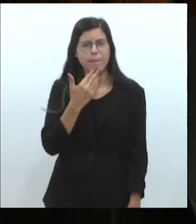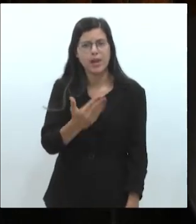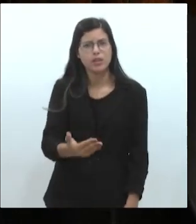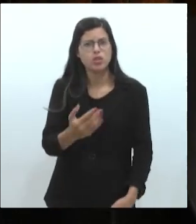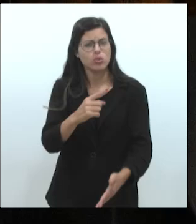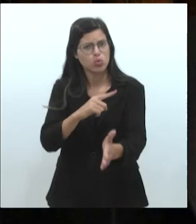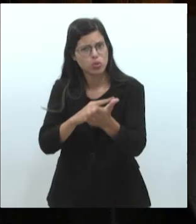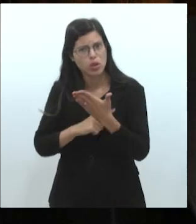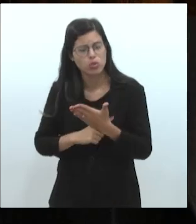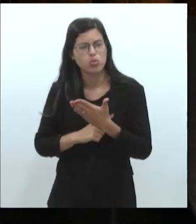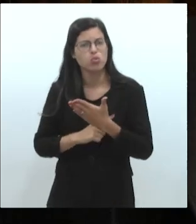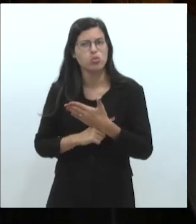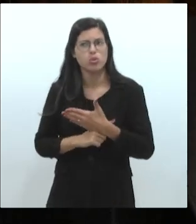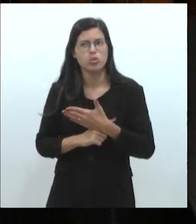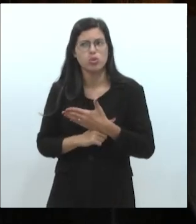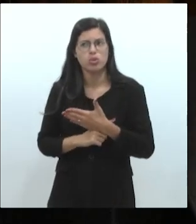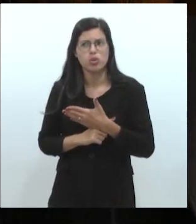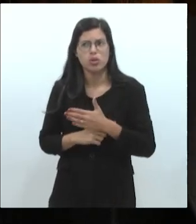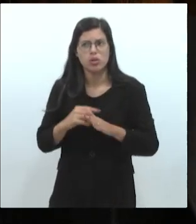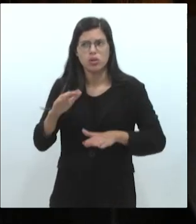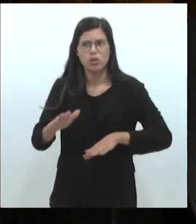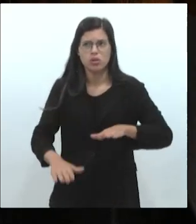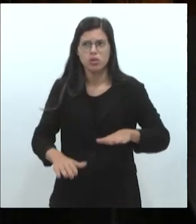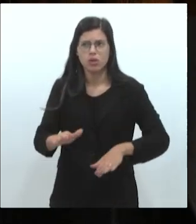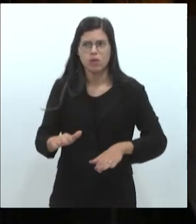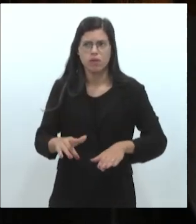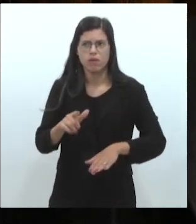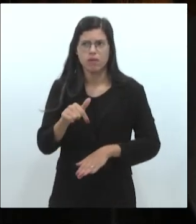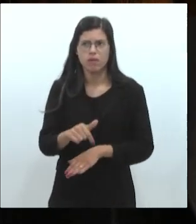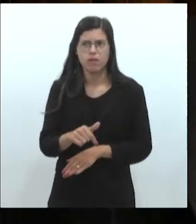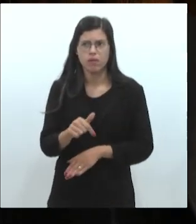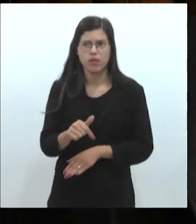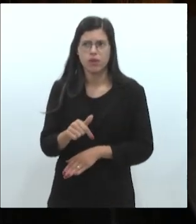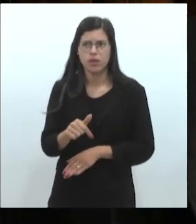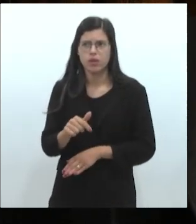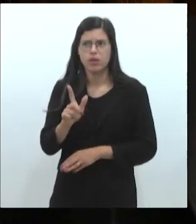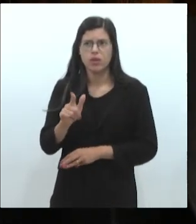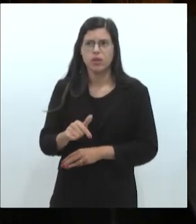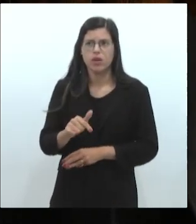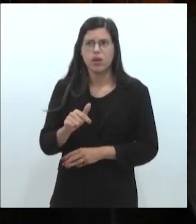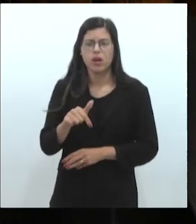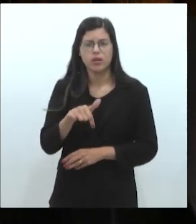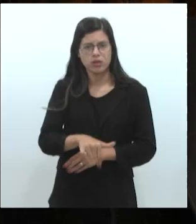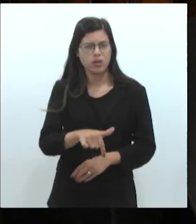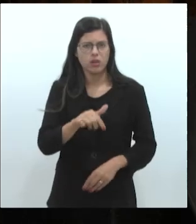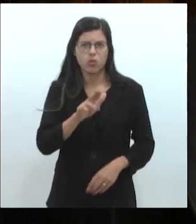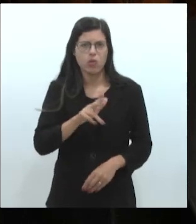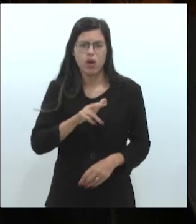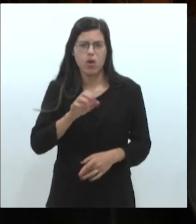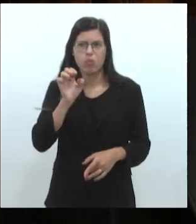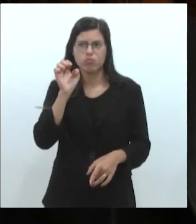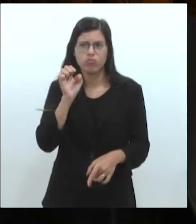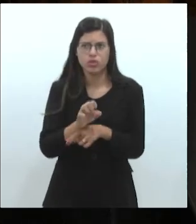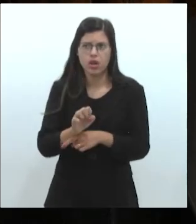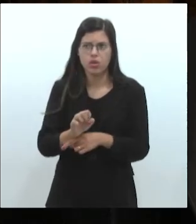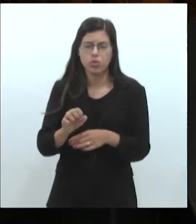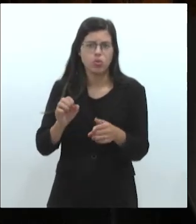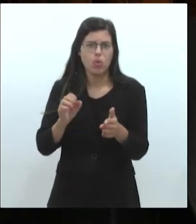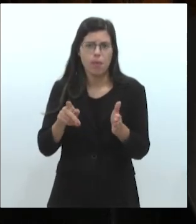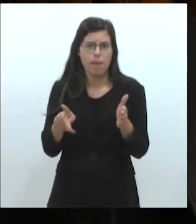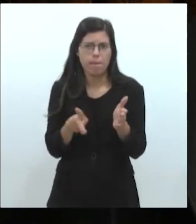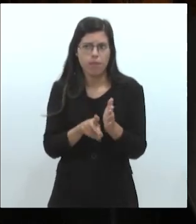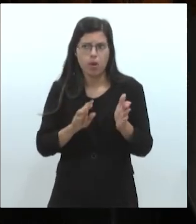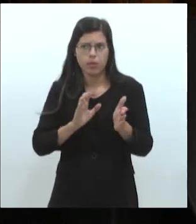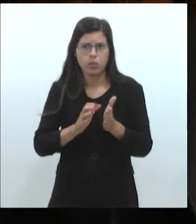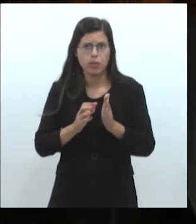bem. Esse talvez não seja o Estado vermelho, é um Estado verde e amarelo, mas merece um tratamento digno